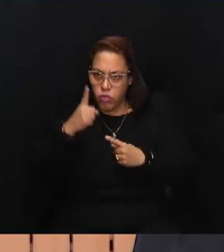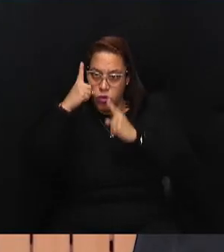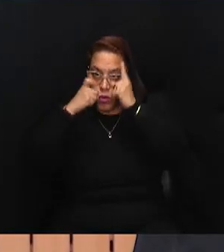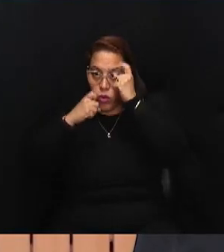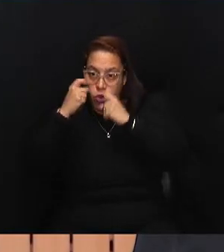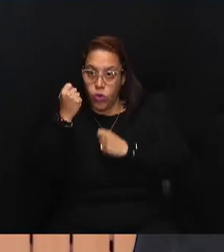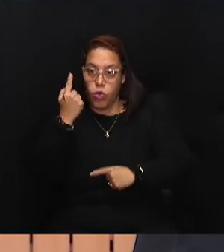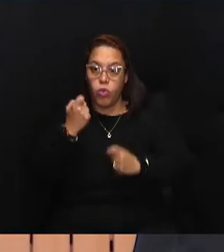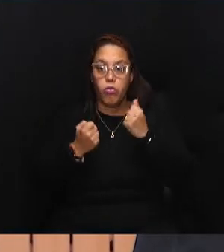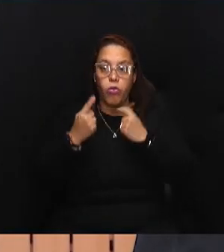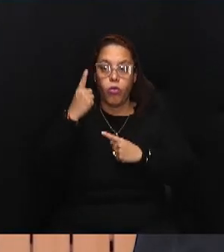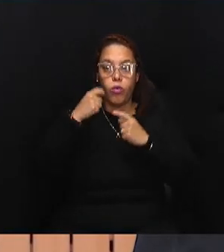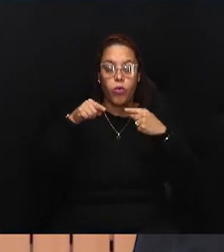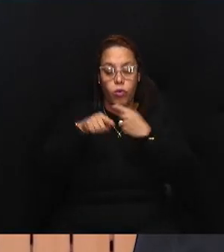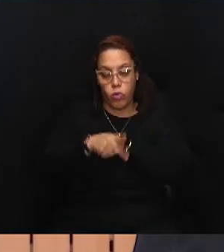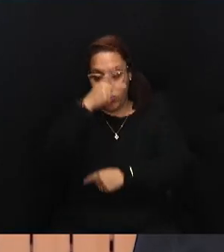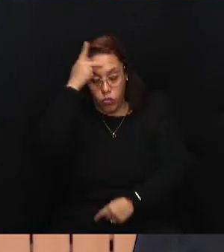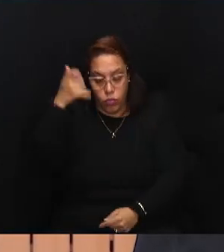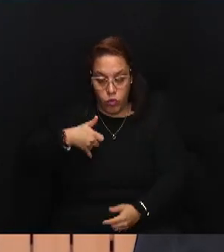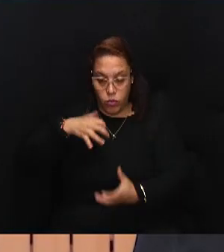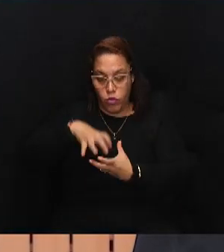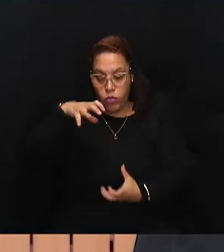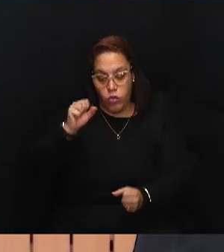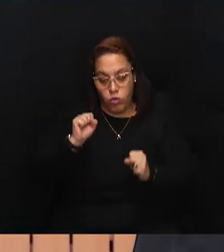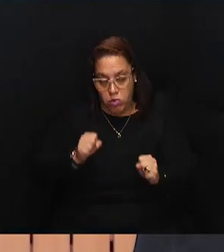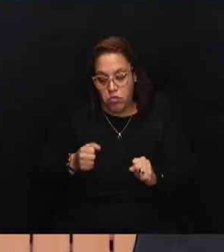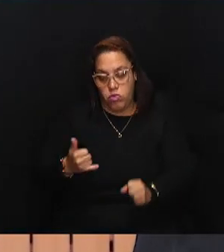algum tipo de violência contra a pessoa idosa, elas podem